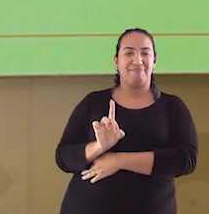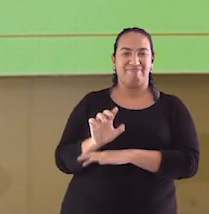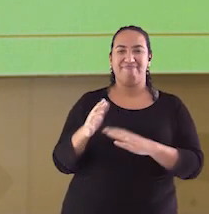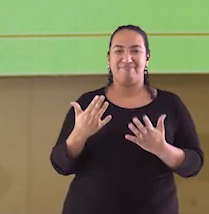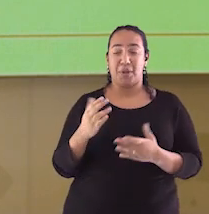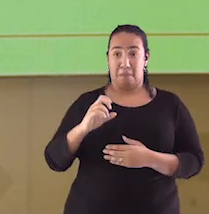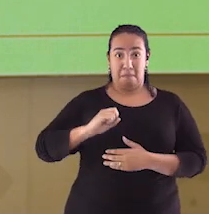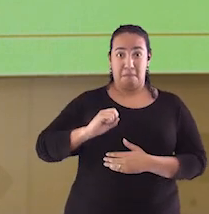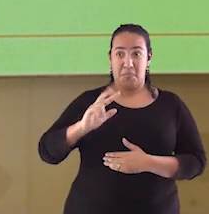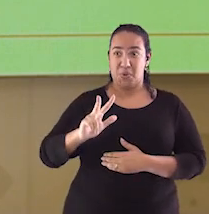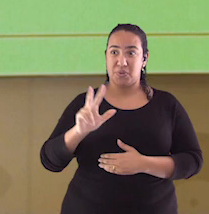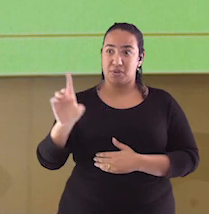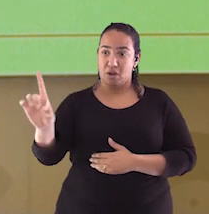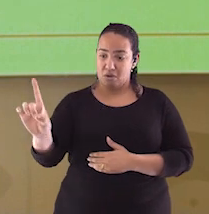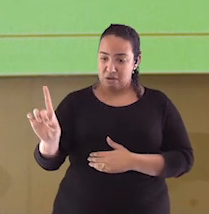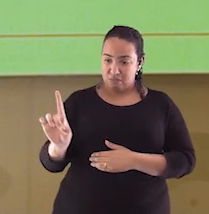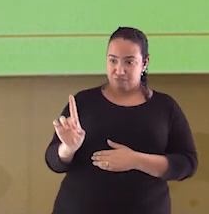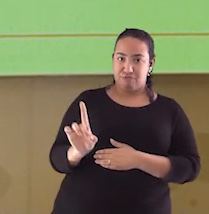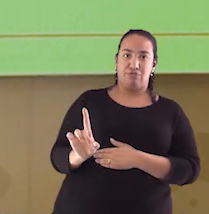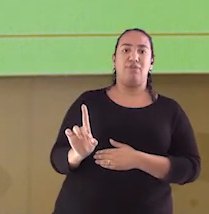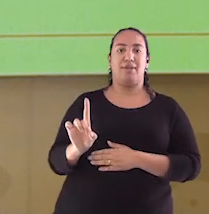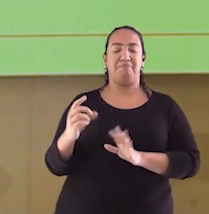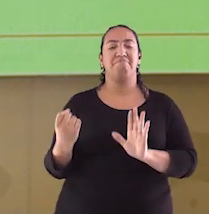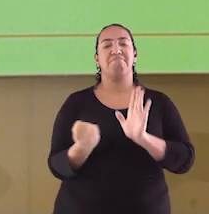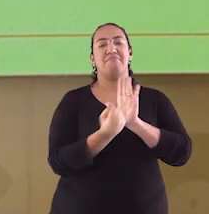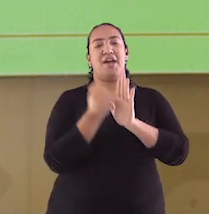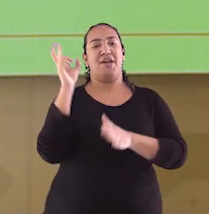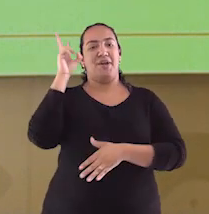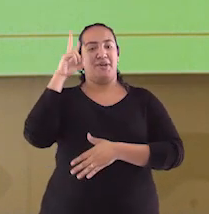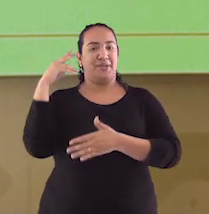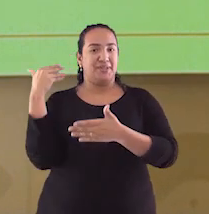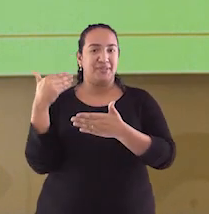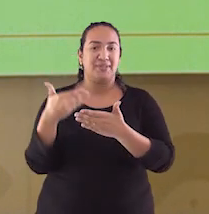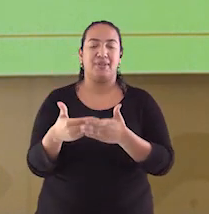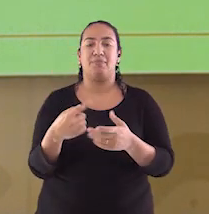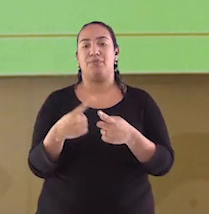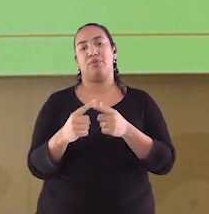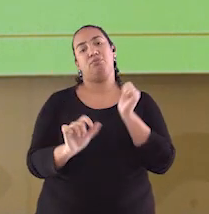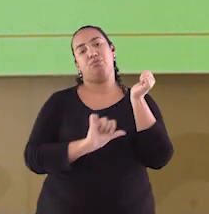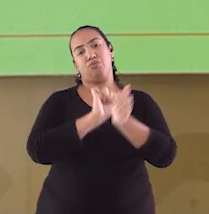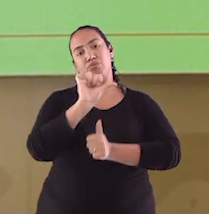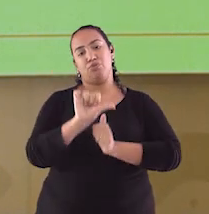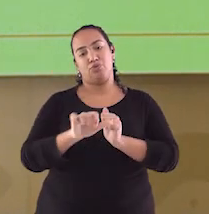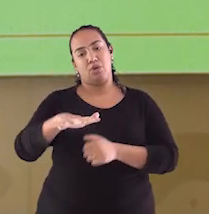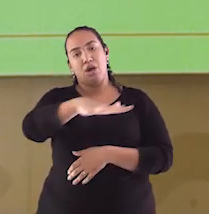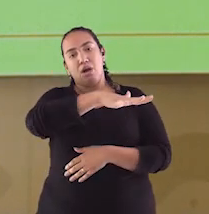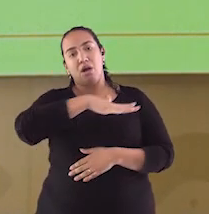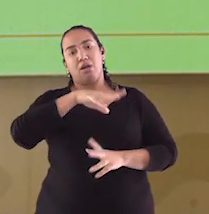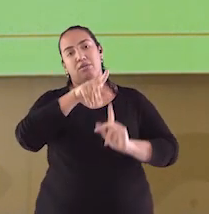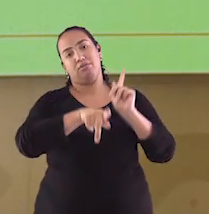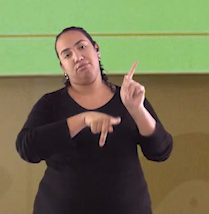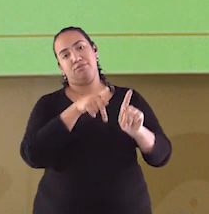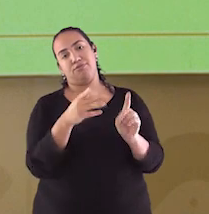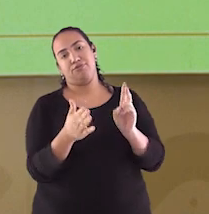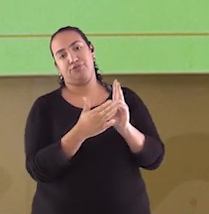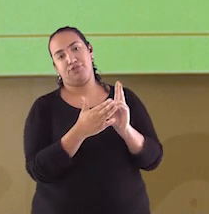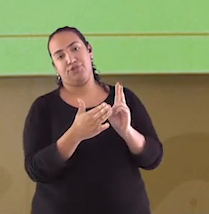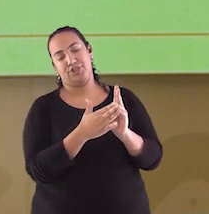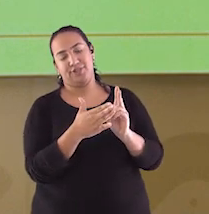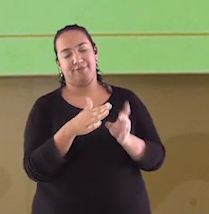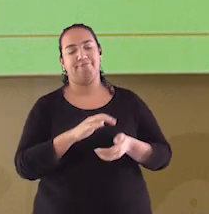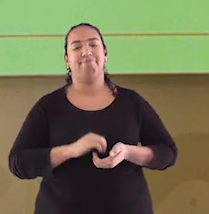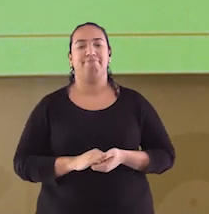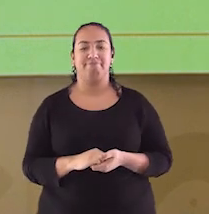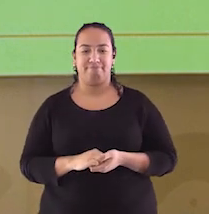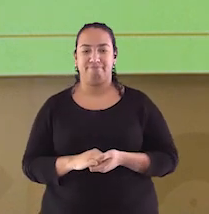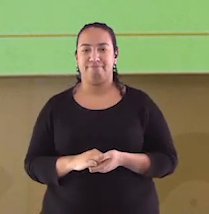dos portugueses foi um marco histórico, pois mudou completamente a vida dos povos indígenas